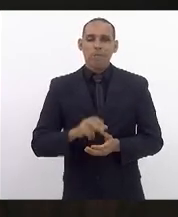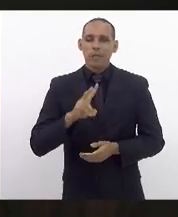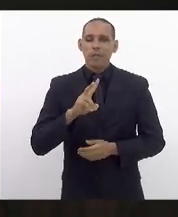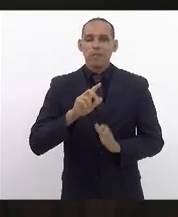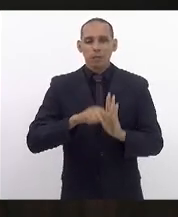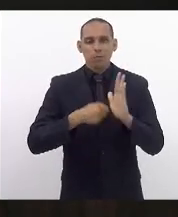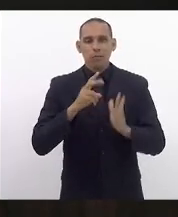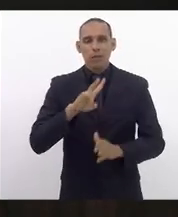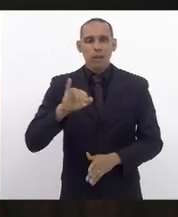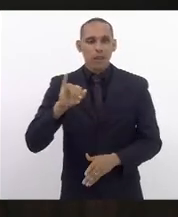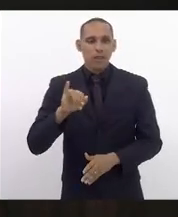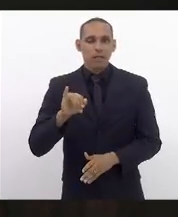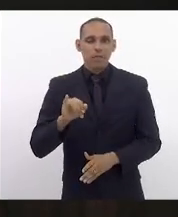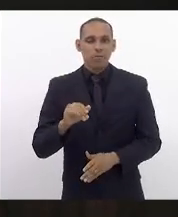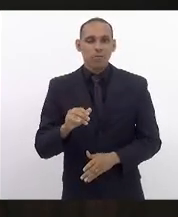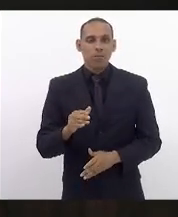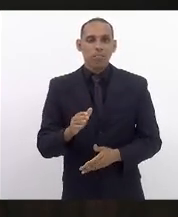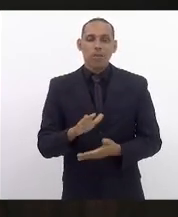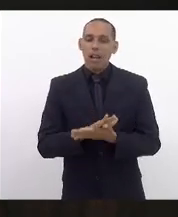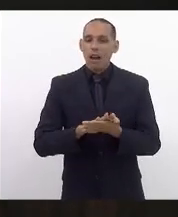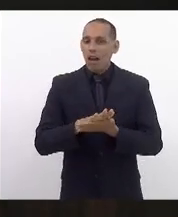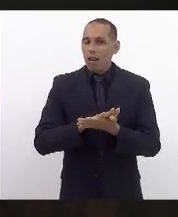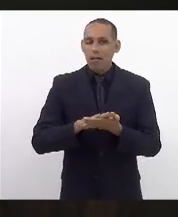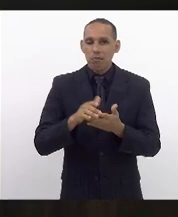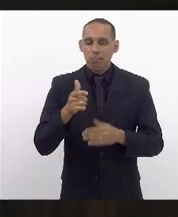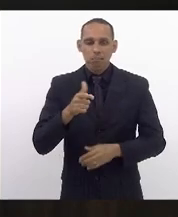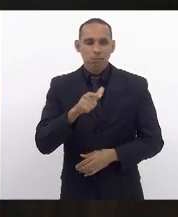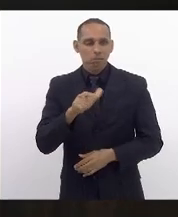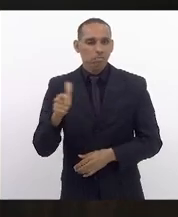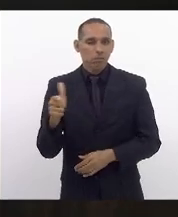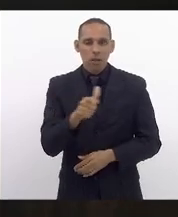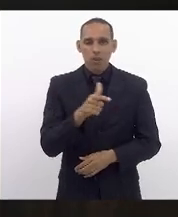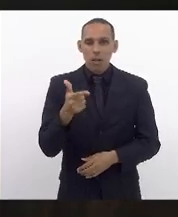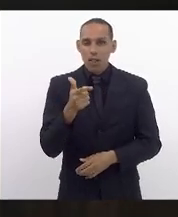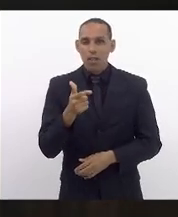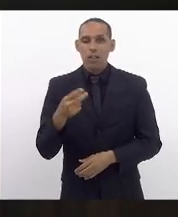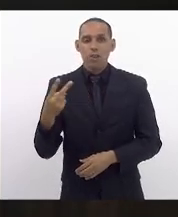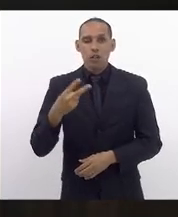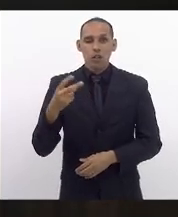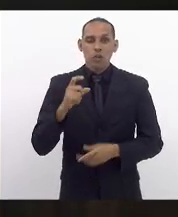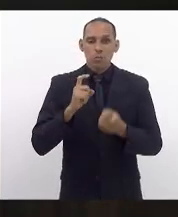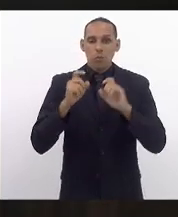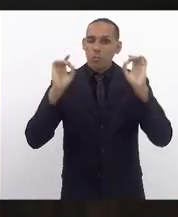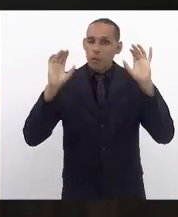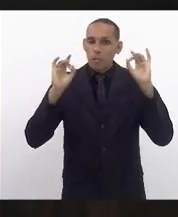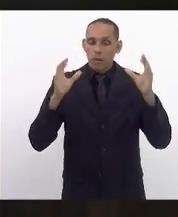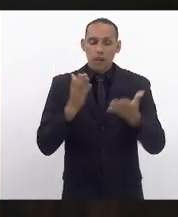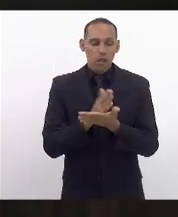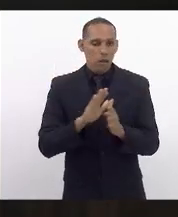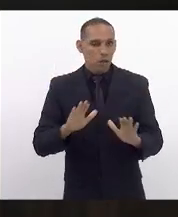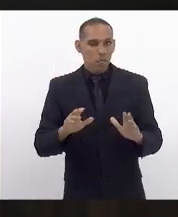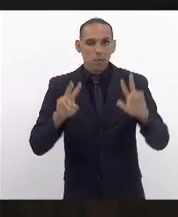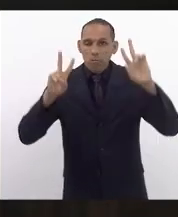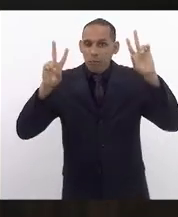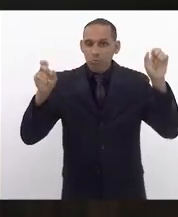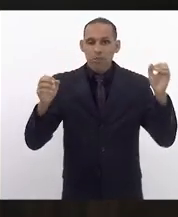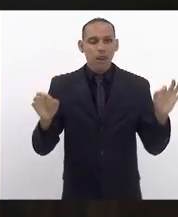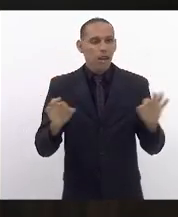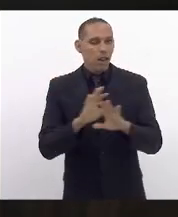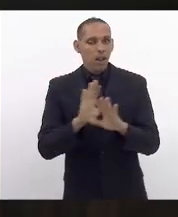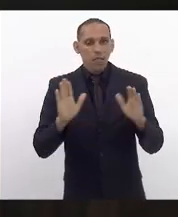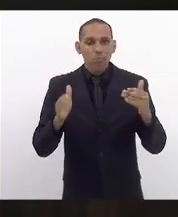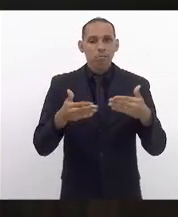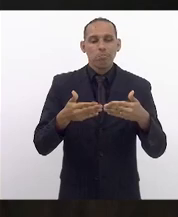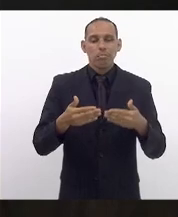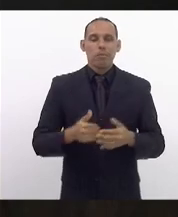autógrafo. Nada mais havendo a tratar na segunda sessão extraordinária, está encerrada a